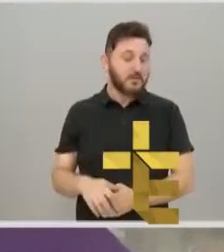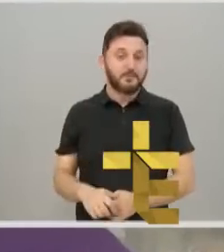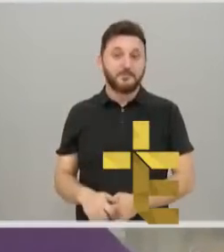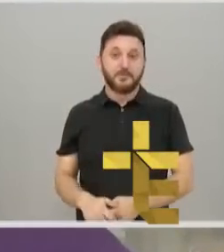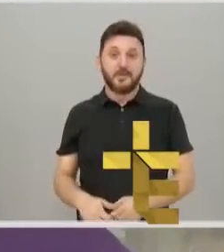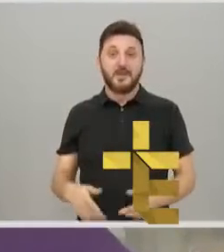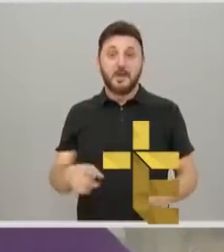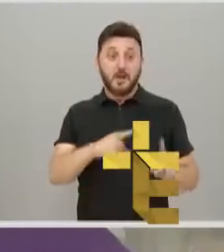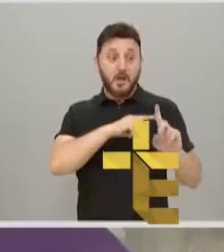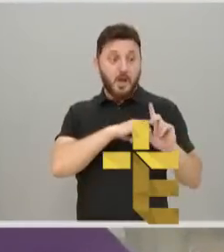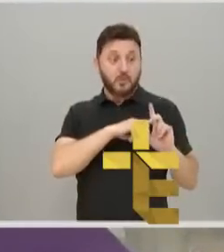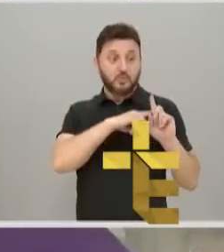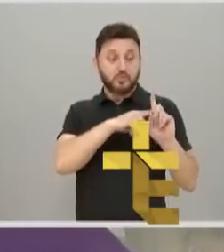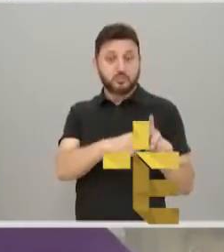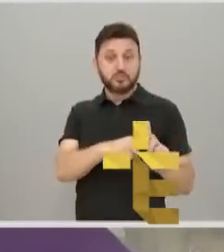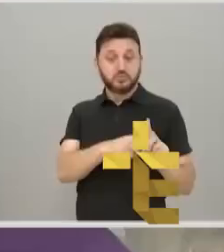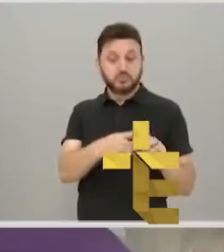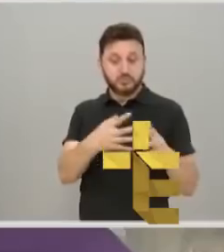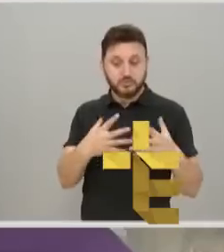tomar a cruz e seguir Jesus.